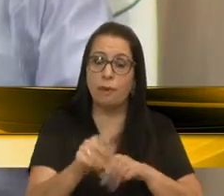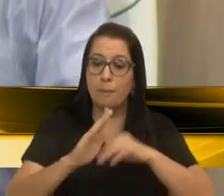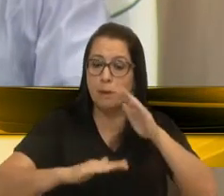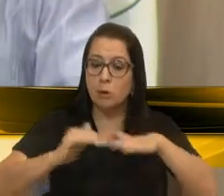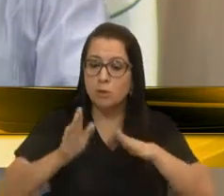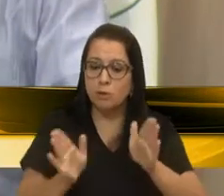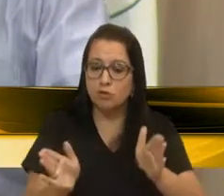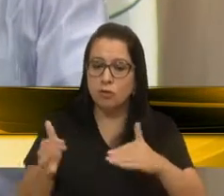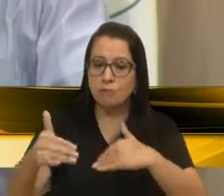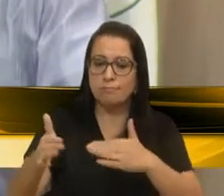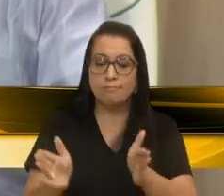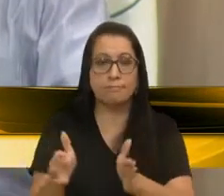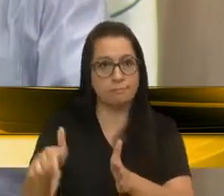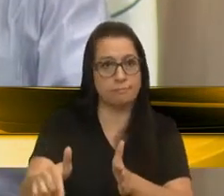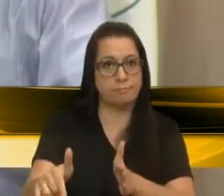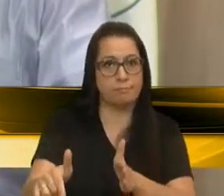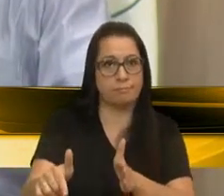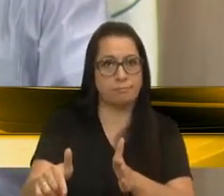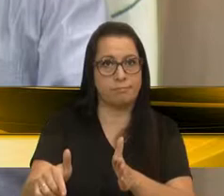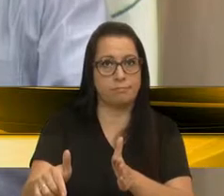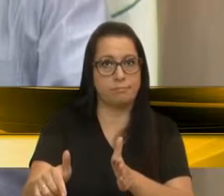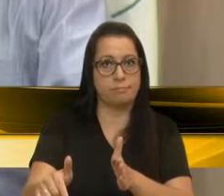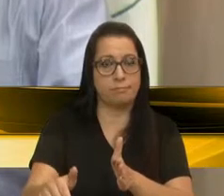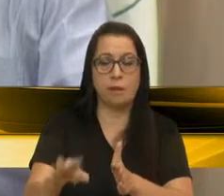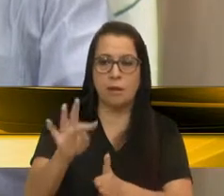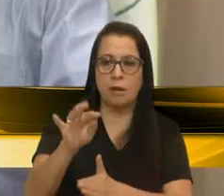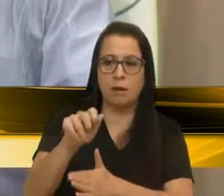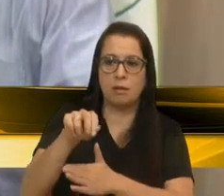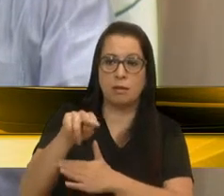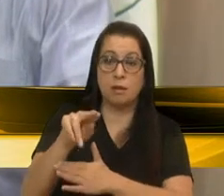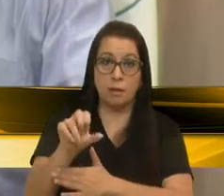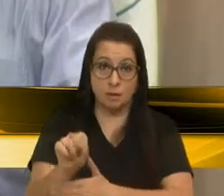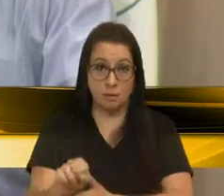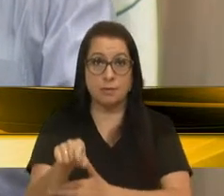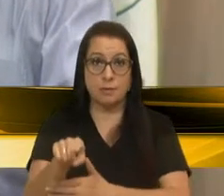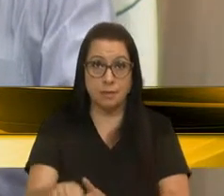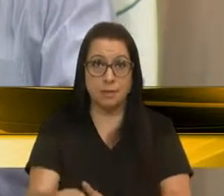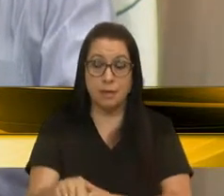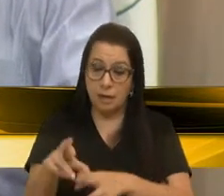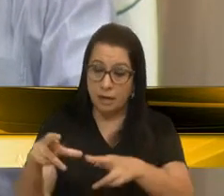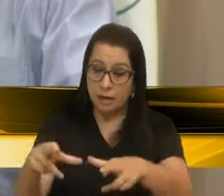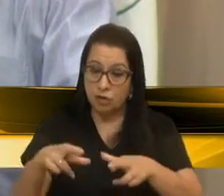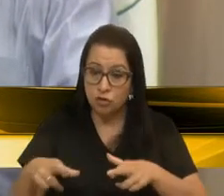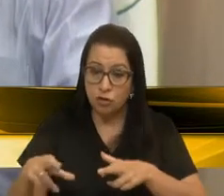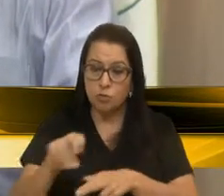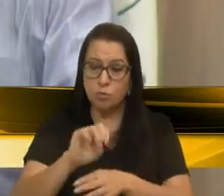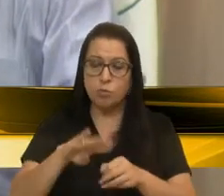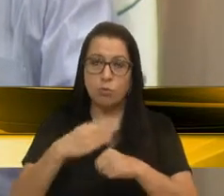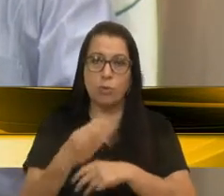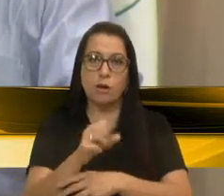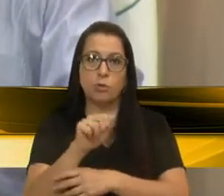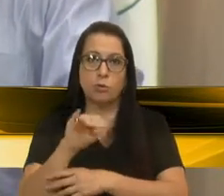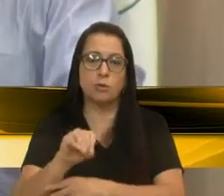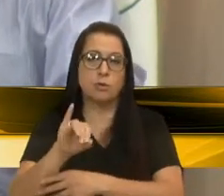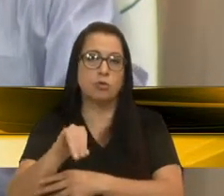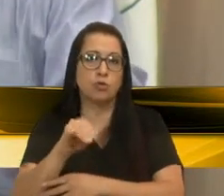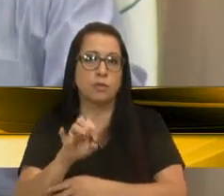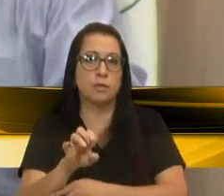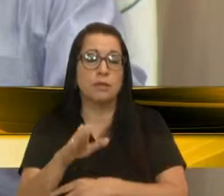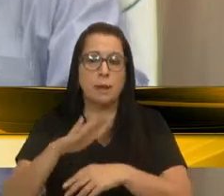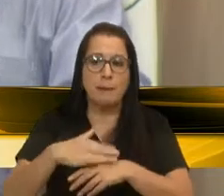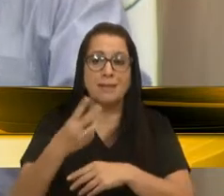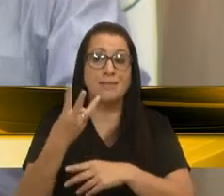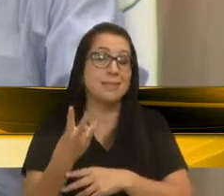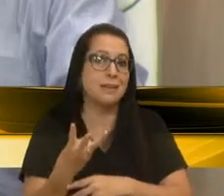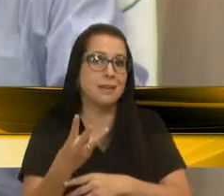de tanques de detenção. E ali na região de São José, tem pelo menos mais 3 tanques